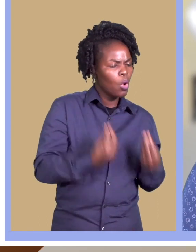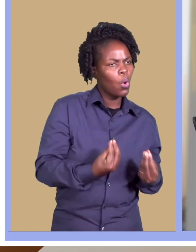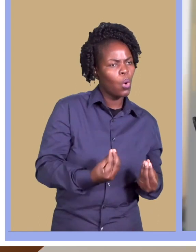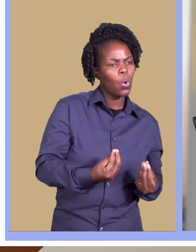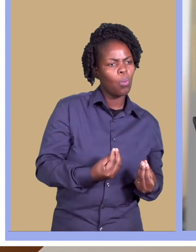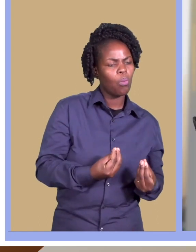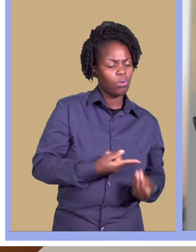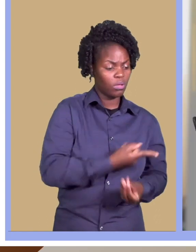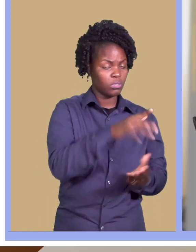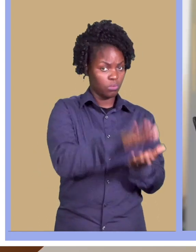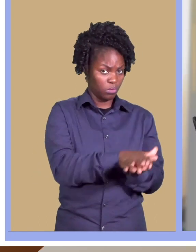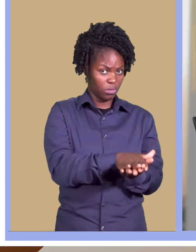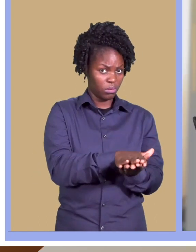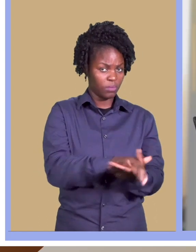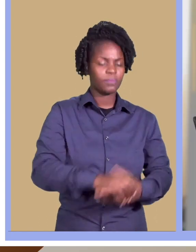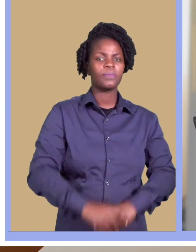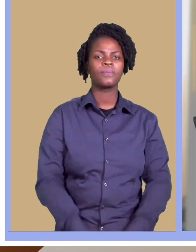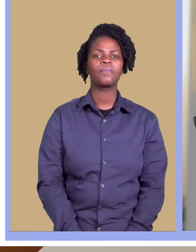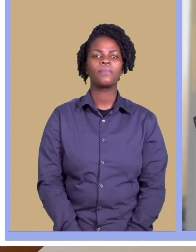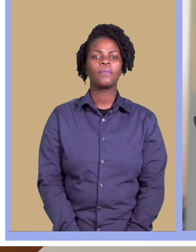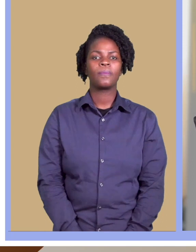centros. Bom,